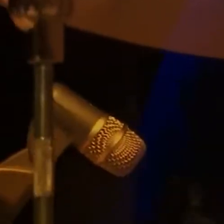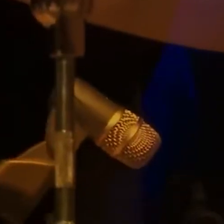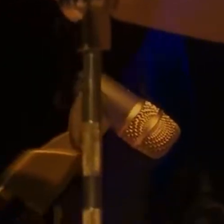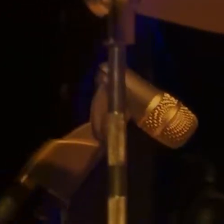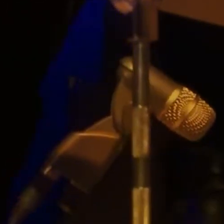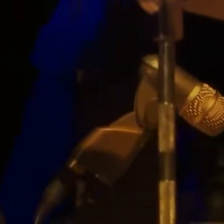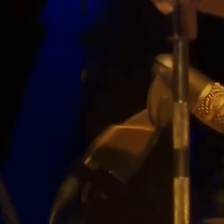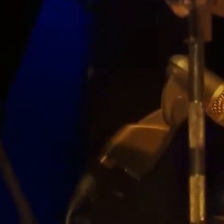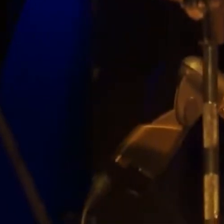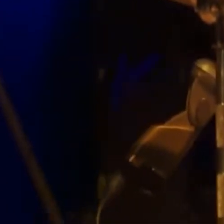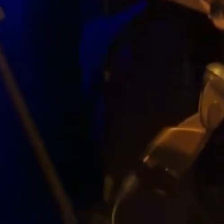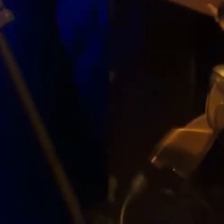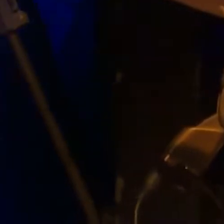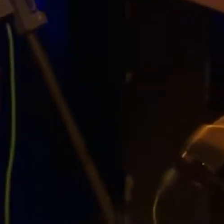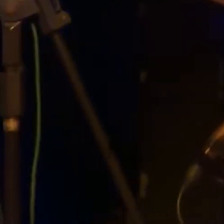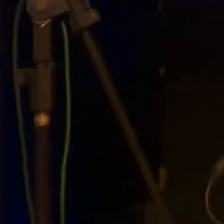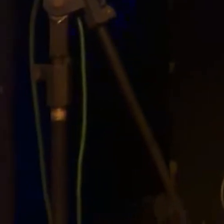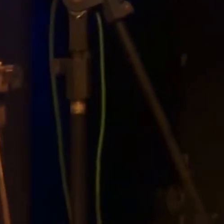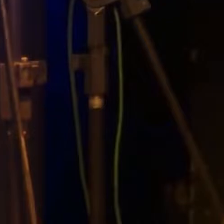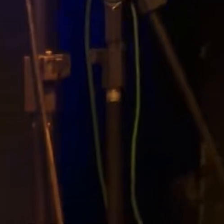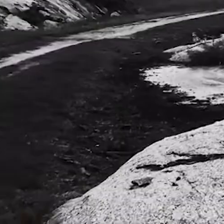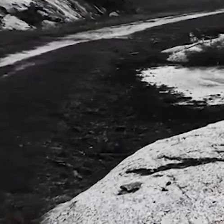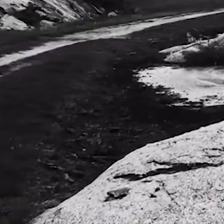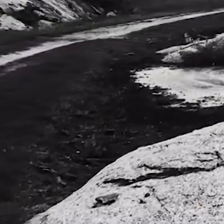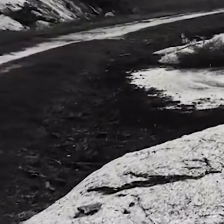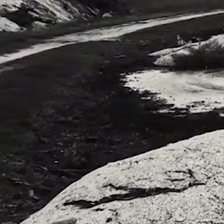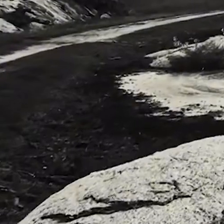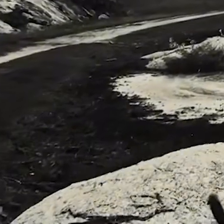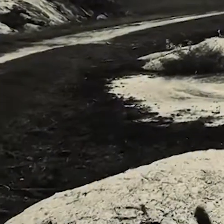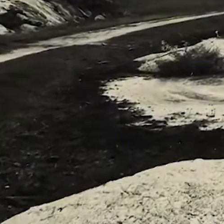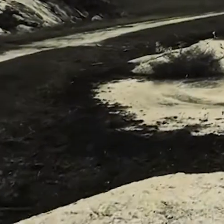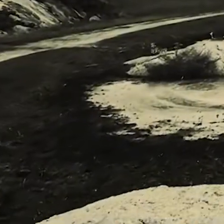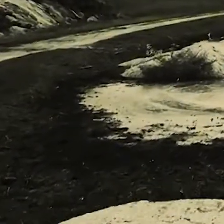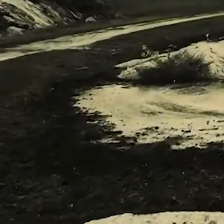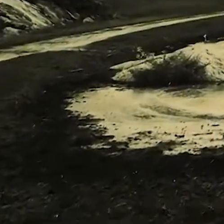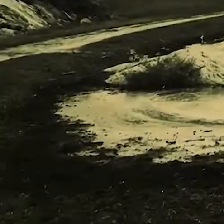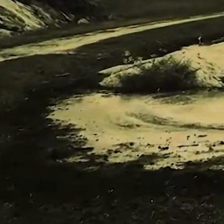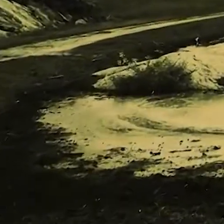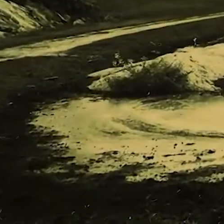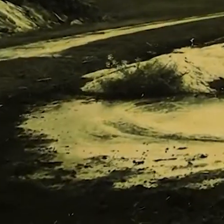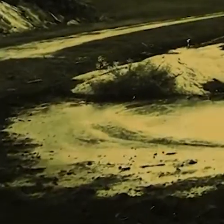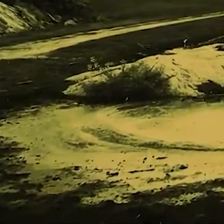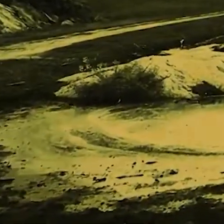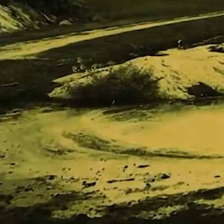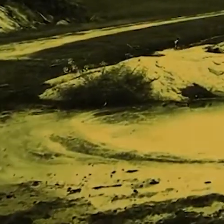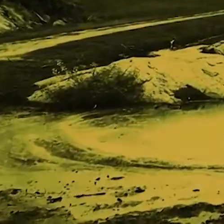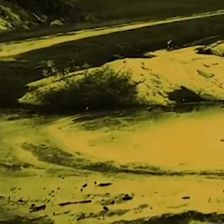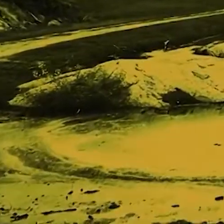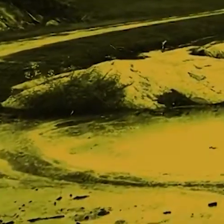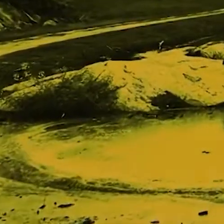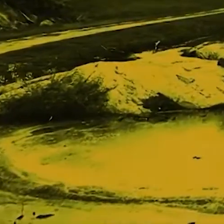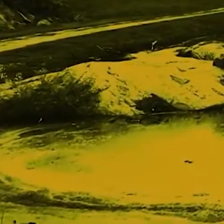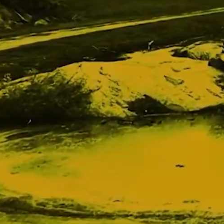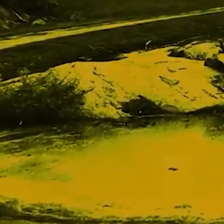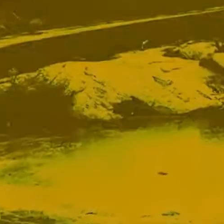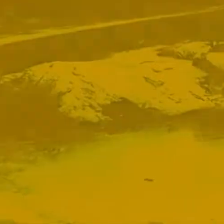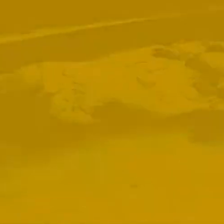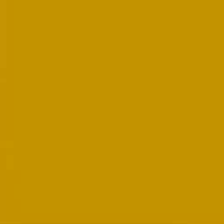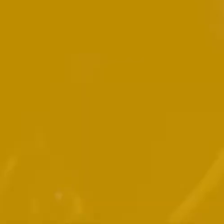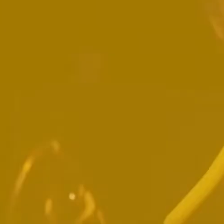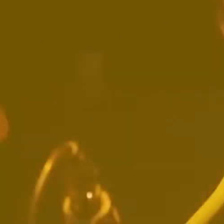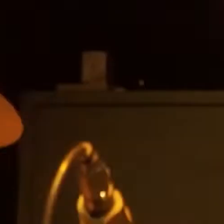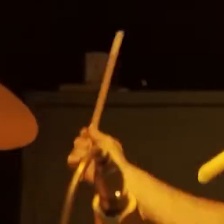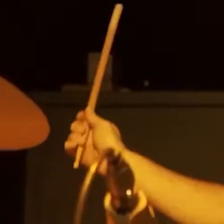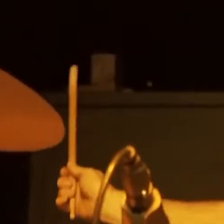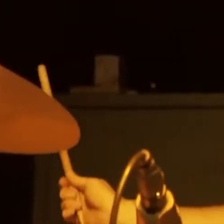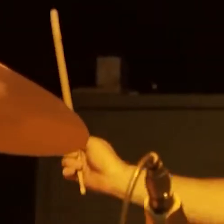não volta mais, foi lá pra Minas Gerais, pra usina